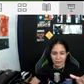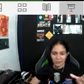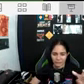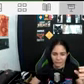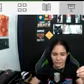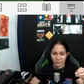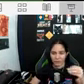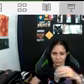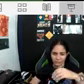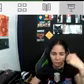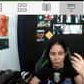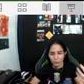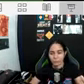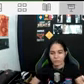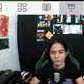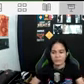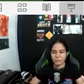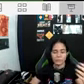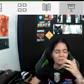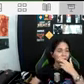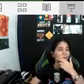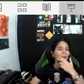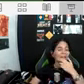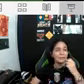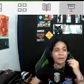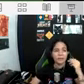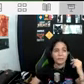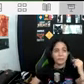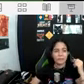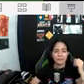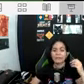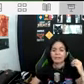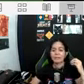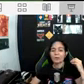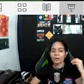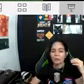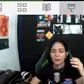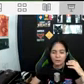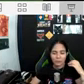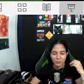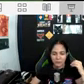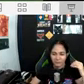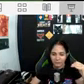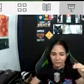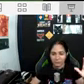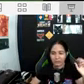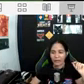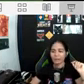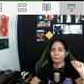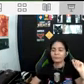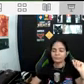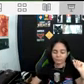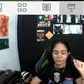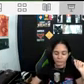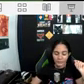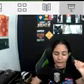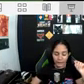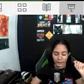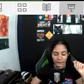glicemia de um grupo de pessoas, só que você coletou ali durante tanto